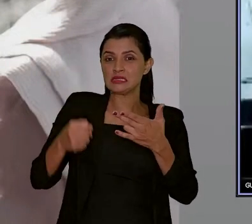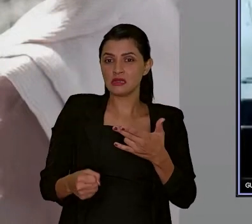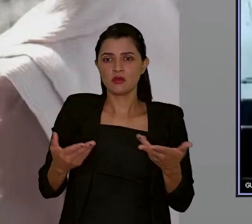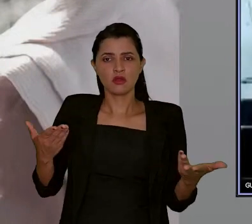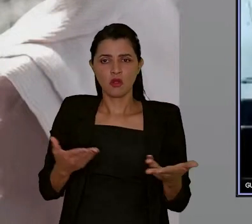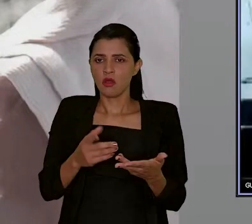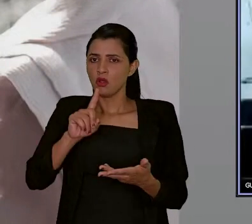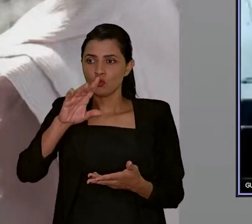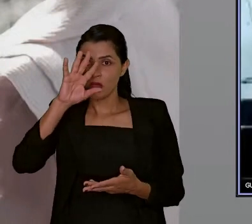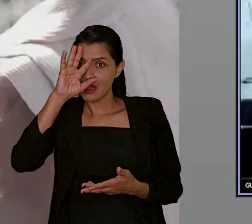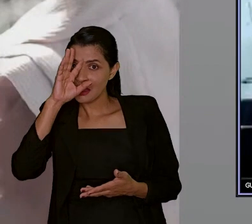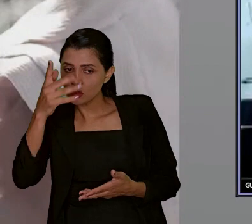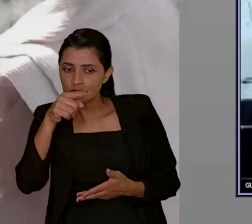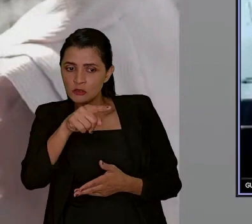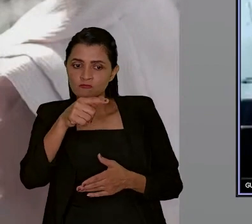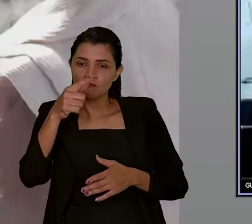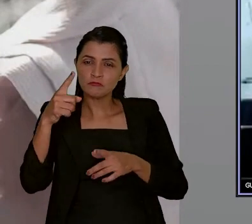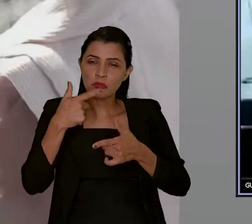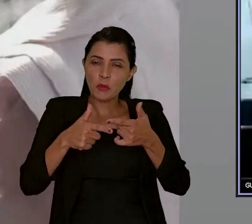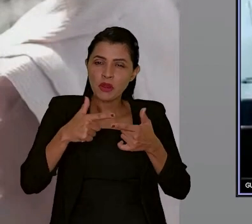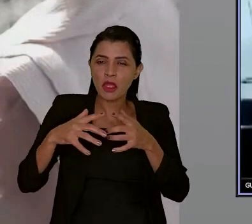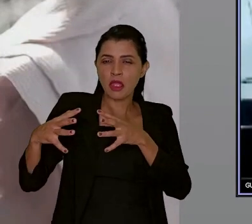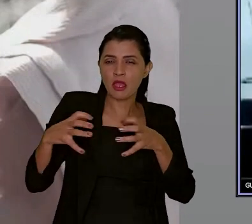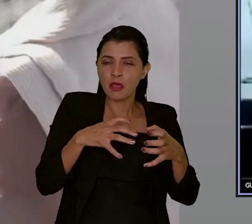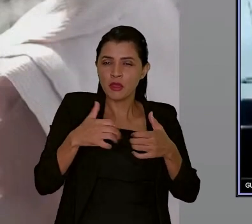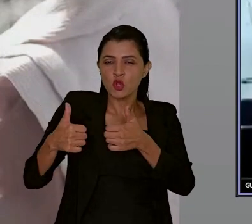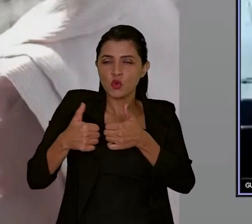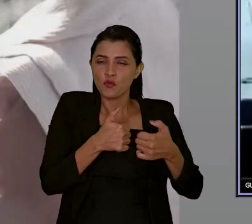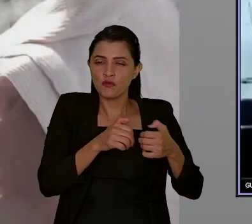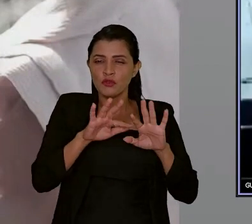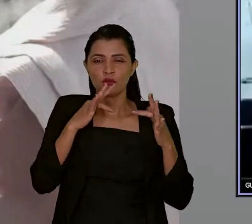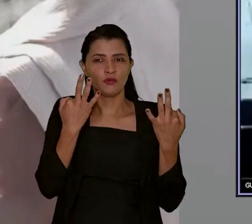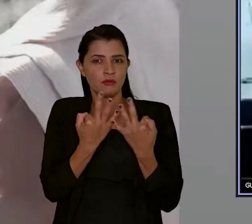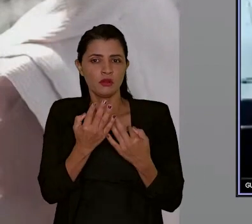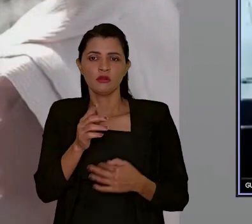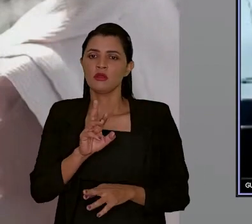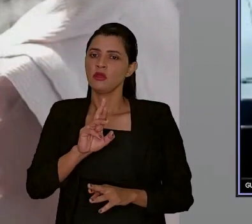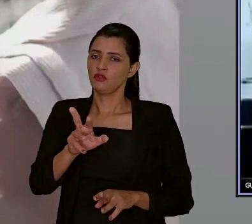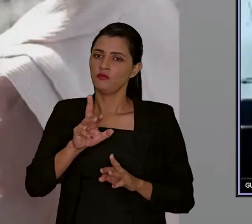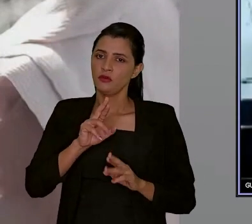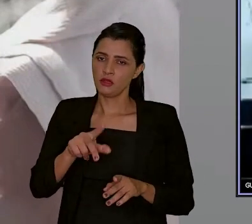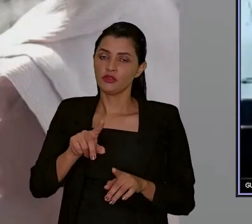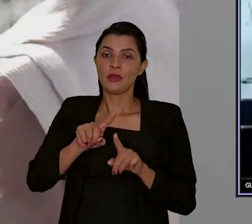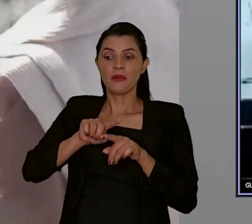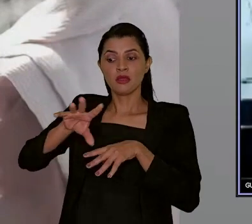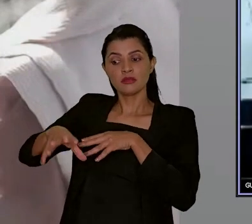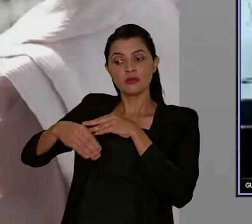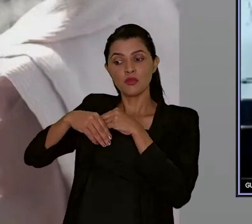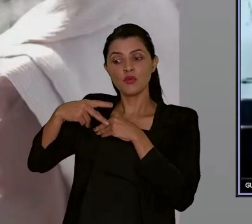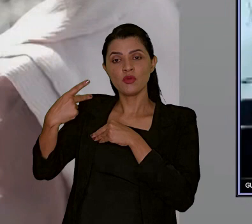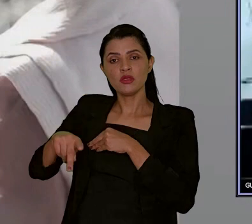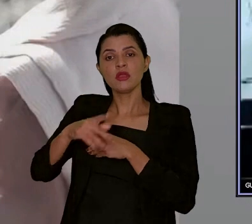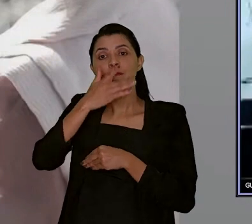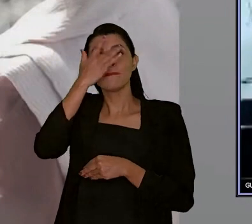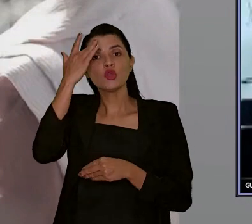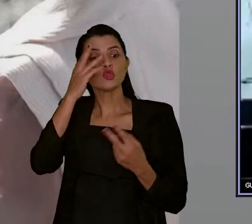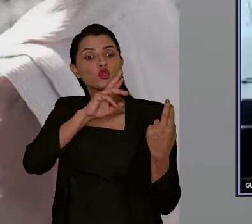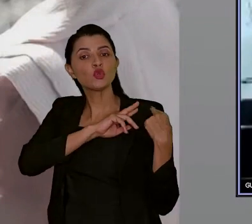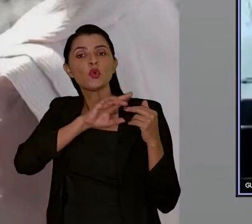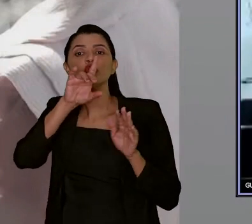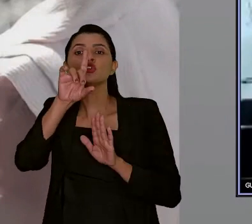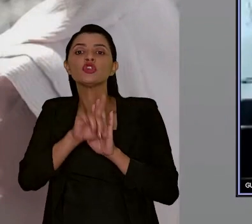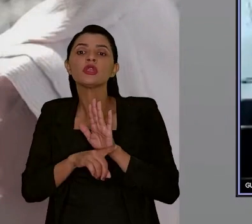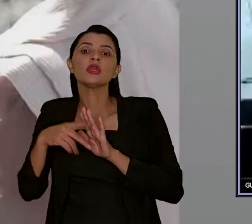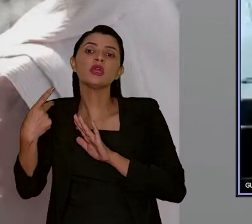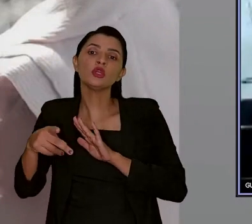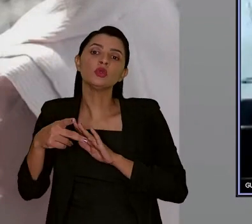conflitos familiares, e sim de atribuir a quem de direito, que é o juiz natural, a solução